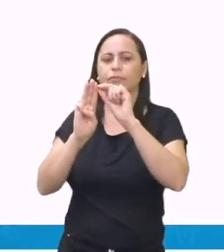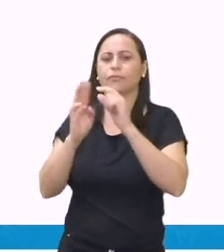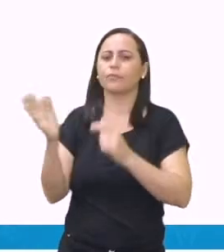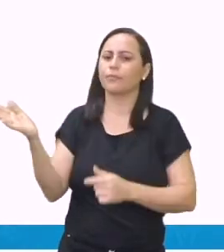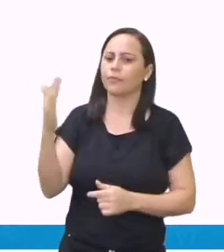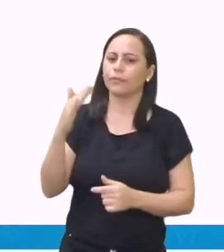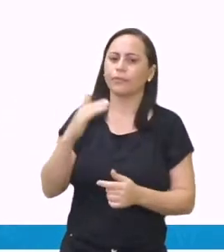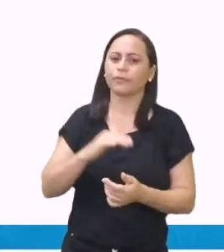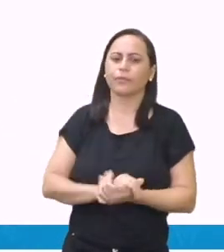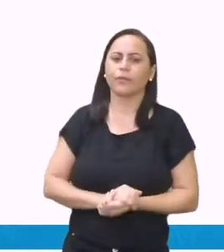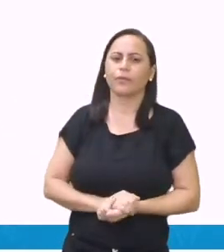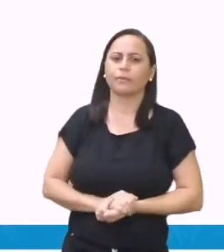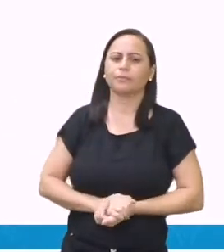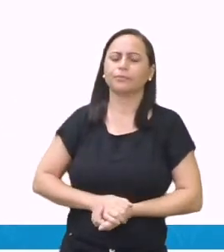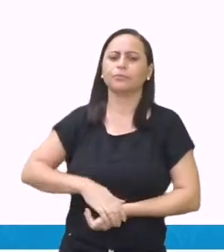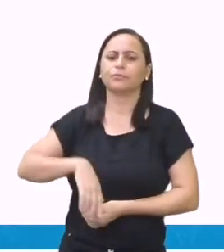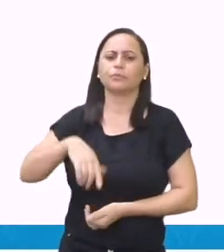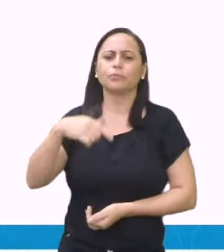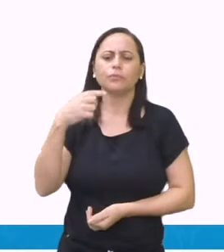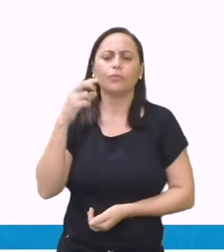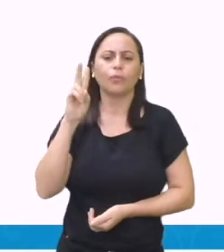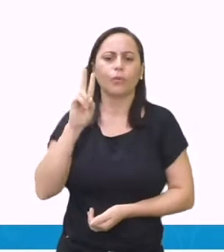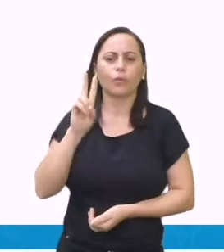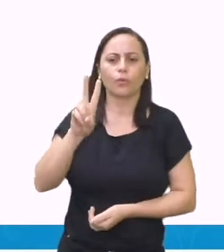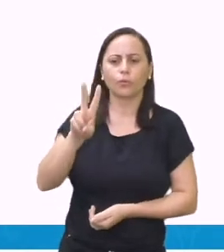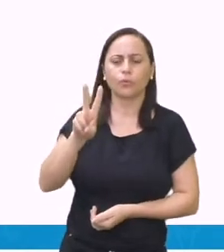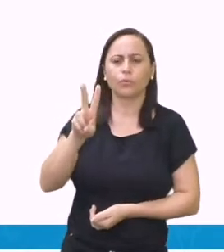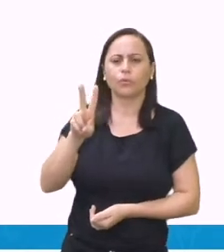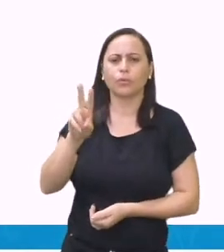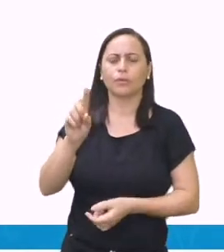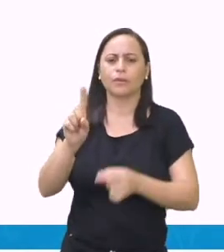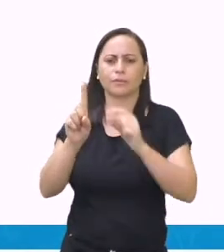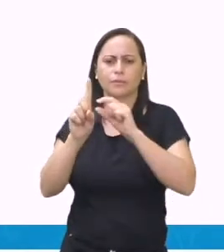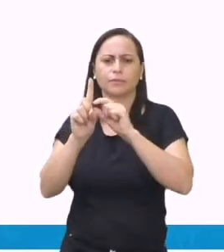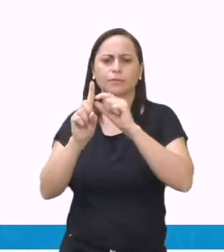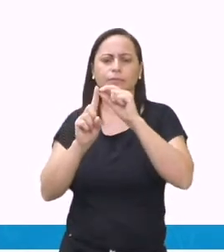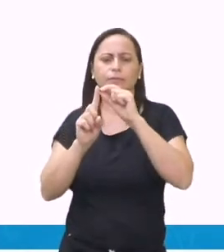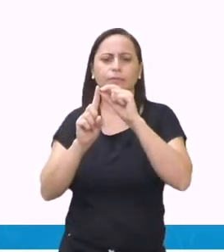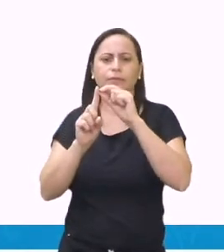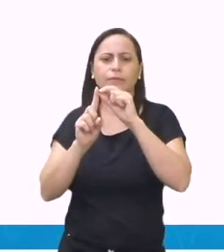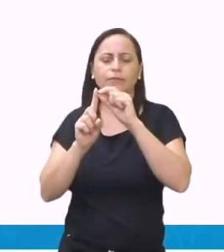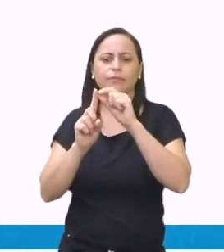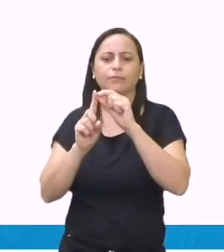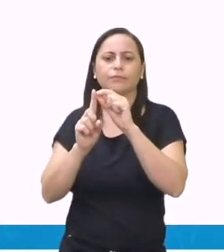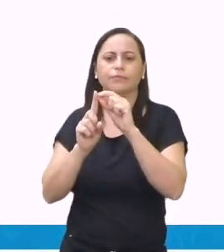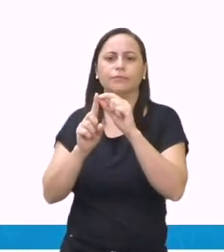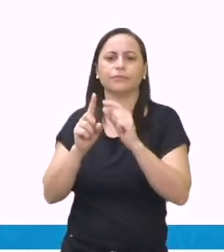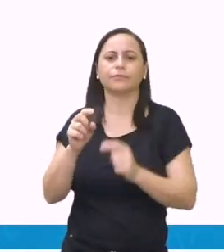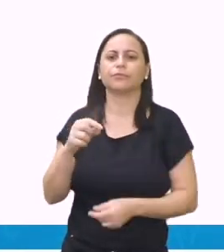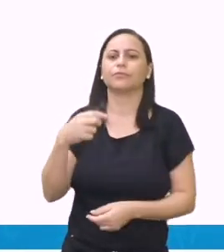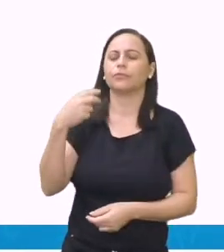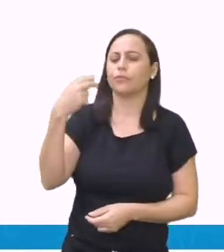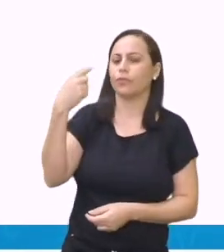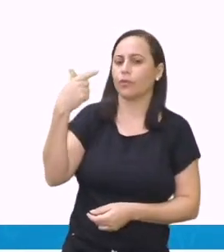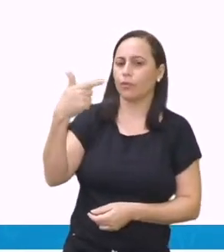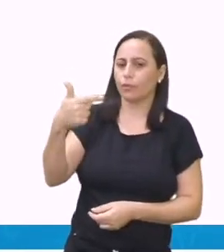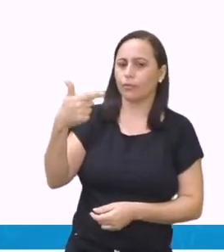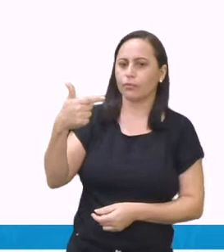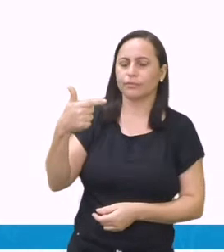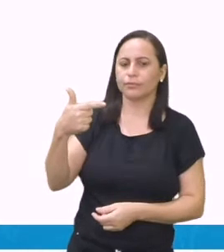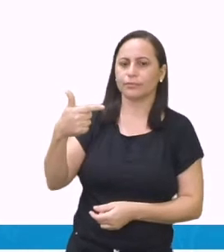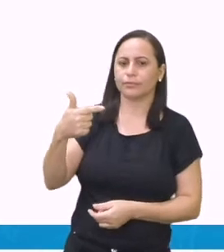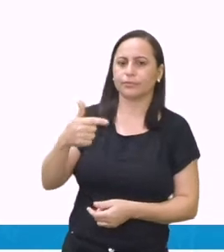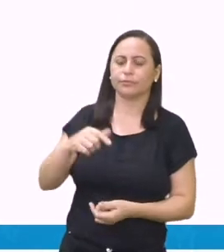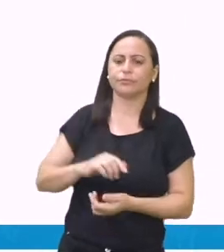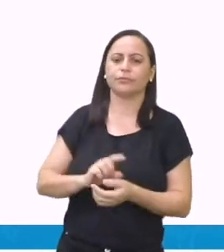Vamos lá? O 2 na ordem das unidades. Quanto que vale? 2 unidades, professoras.